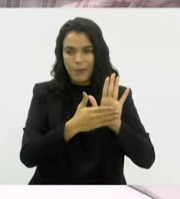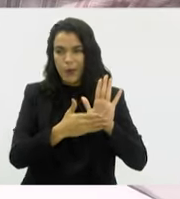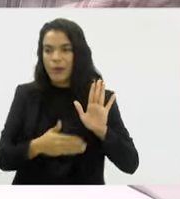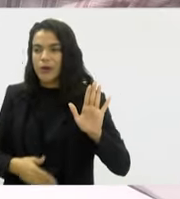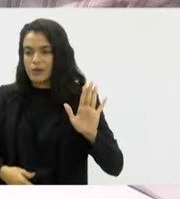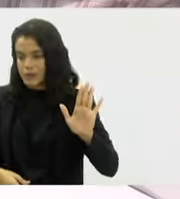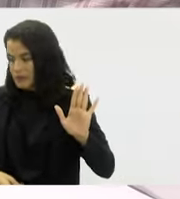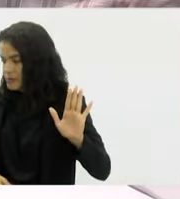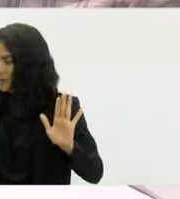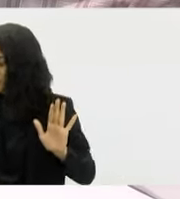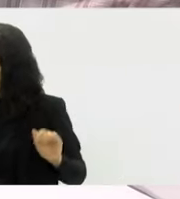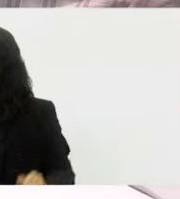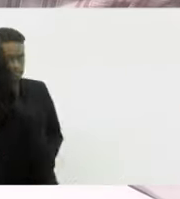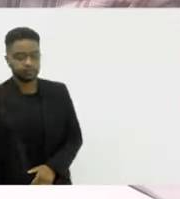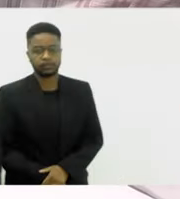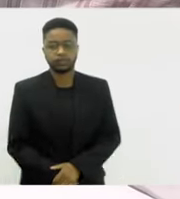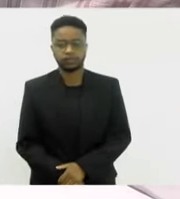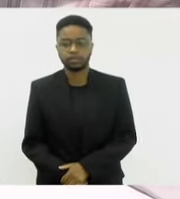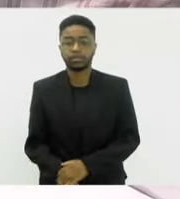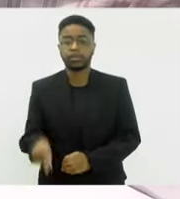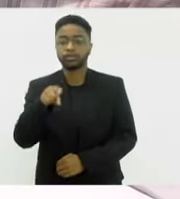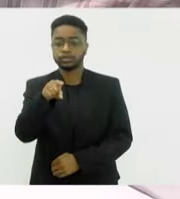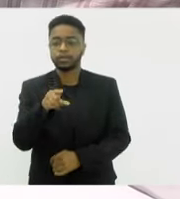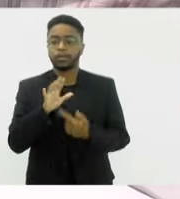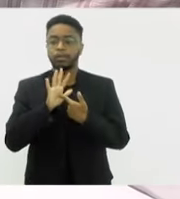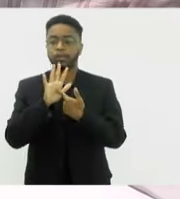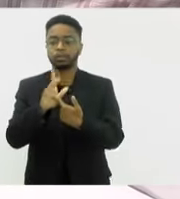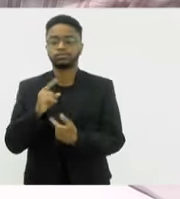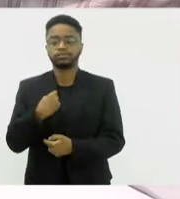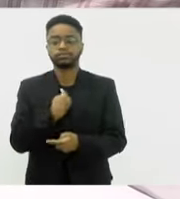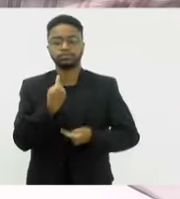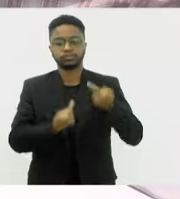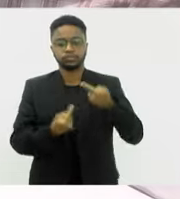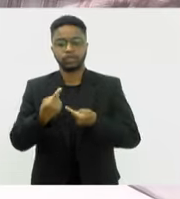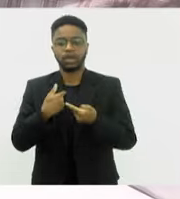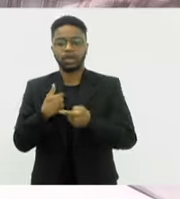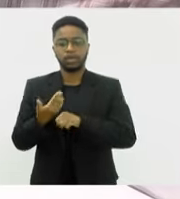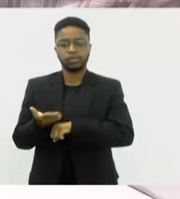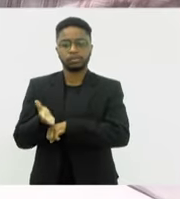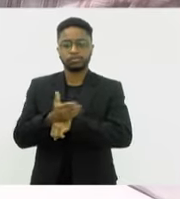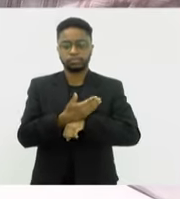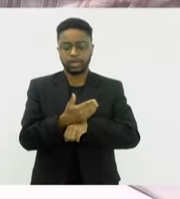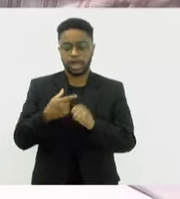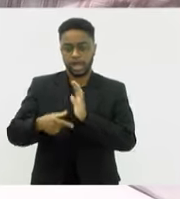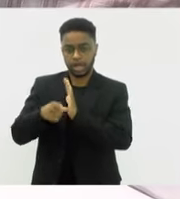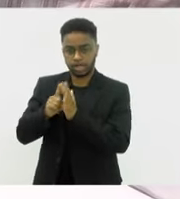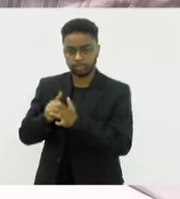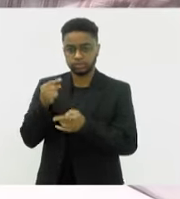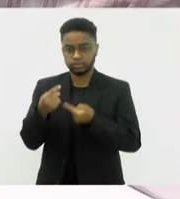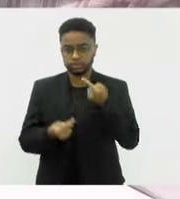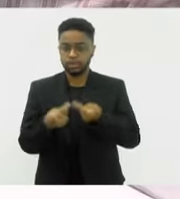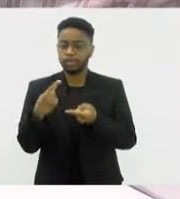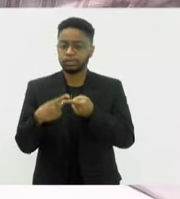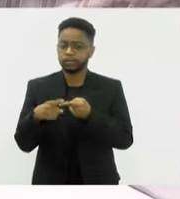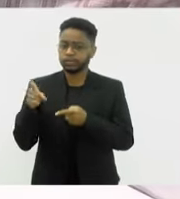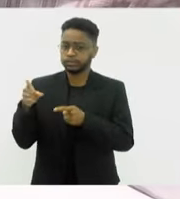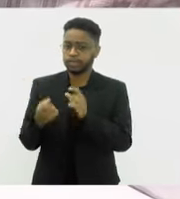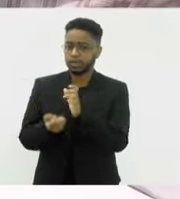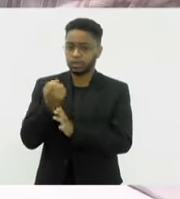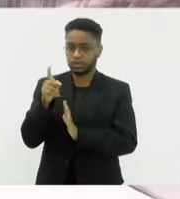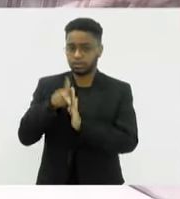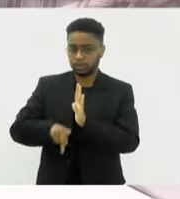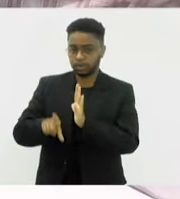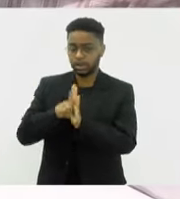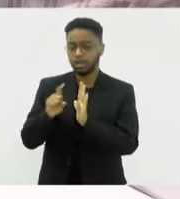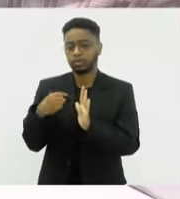vai apresentar para a gente, para a gente discutir, não vou antecipar a discussão, porque Vossa Excelência vai fazer um projeto, a gente vai discutir, depois